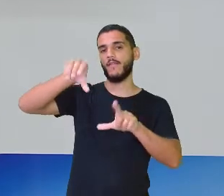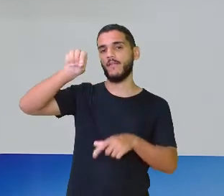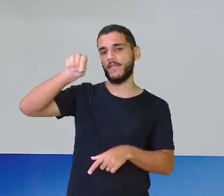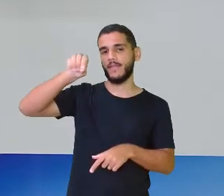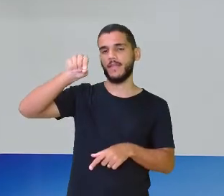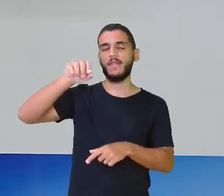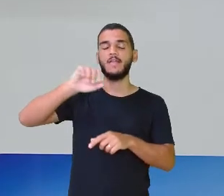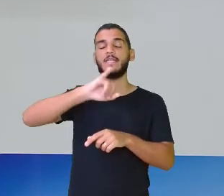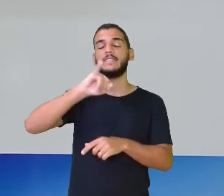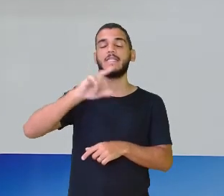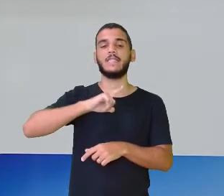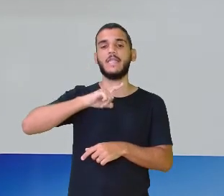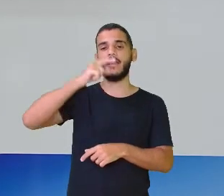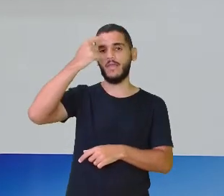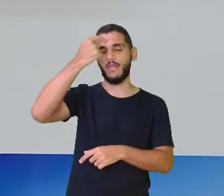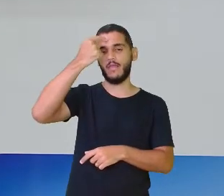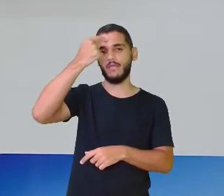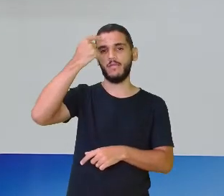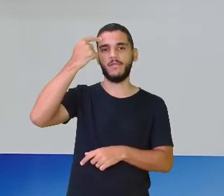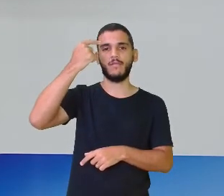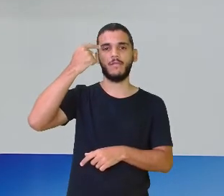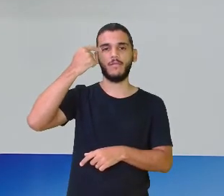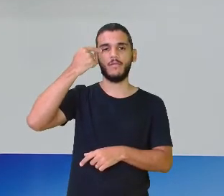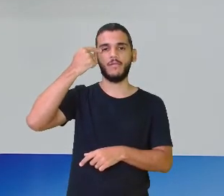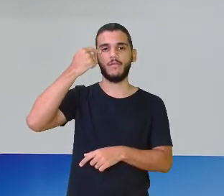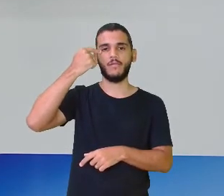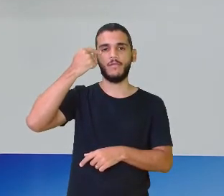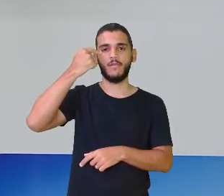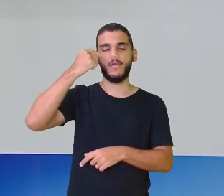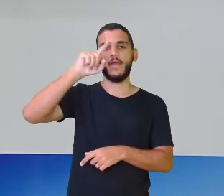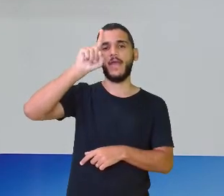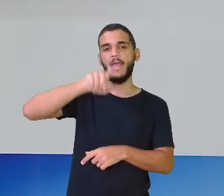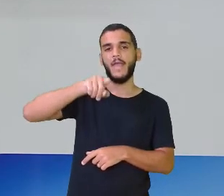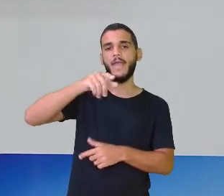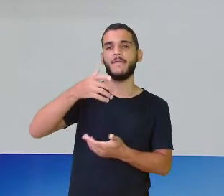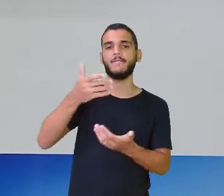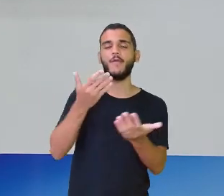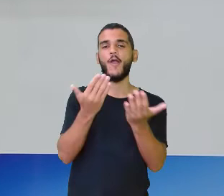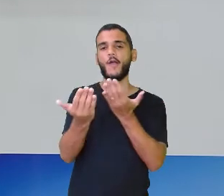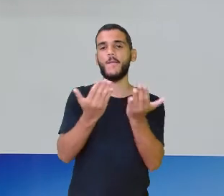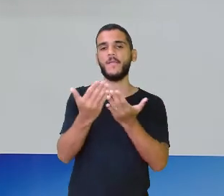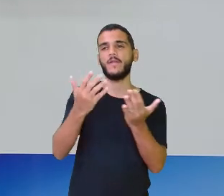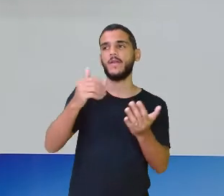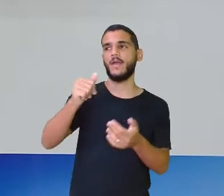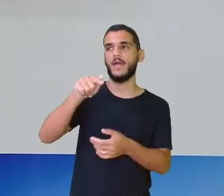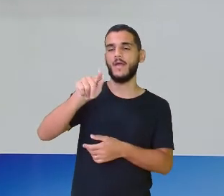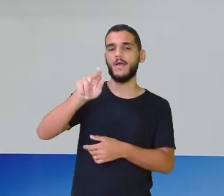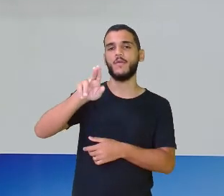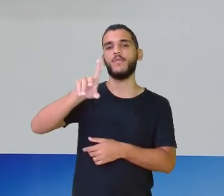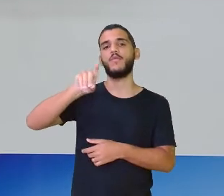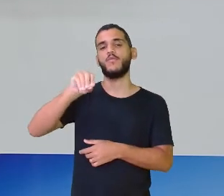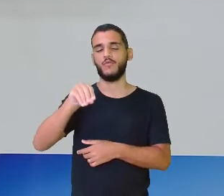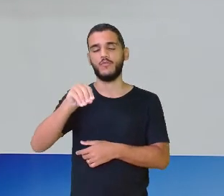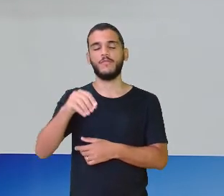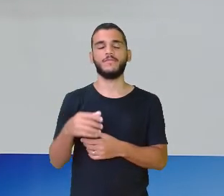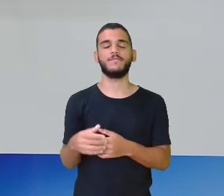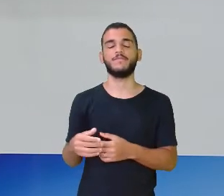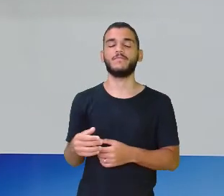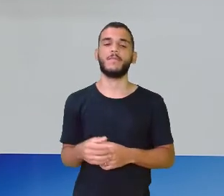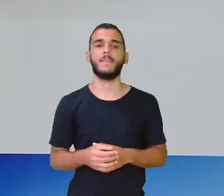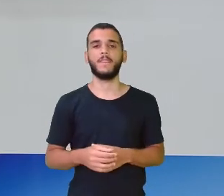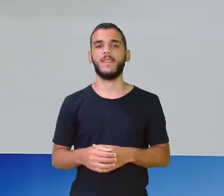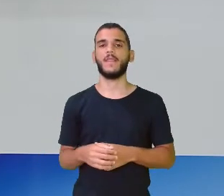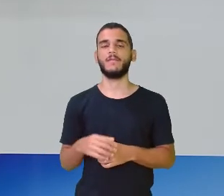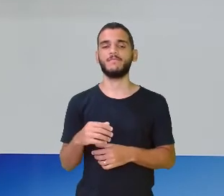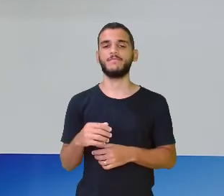um ângulo menor. É como se eu tivesse, por exemplo, quando você faz assim, se eu quisesse medir esse ângulozinho, seria um ângulo